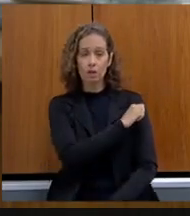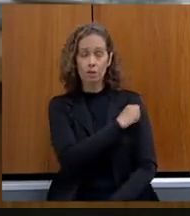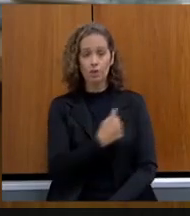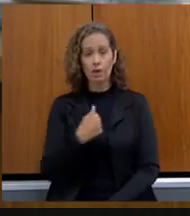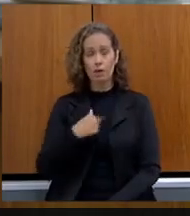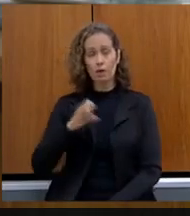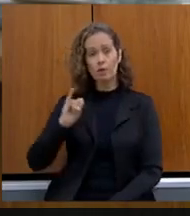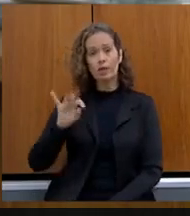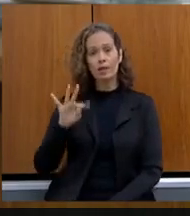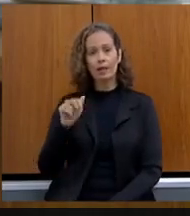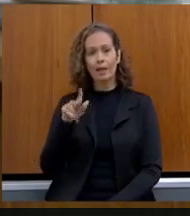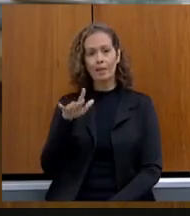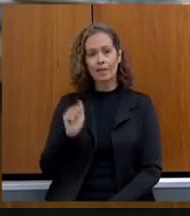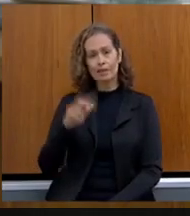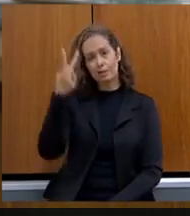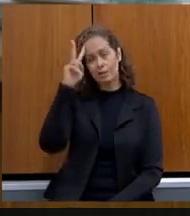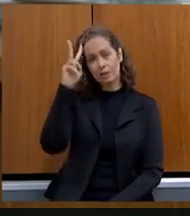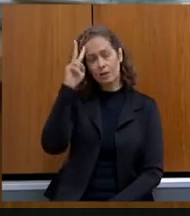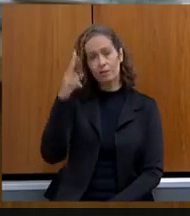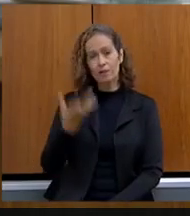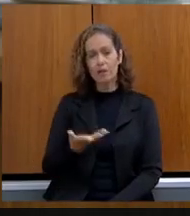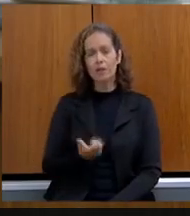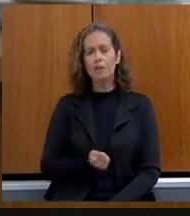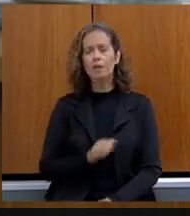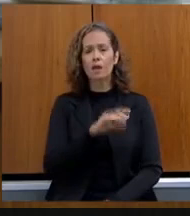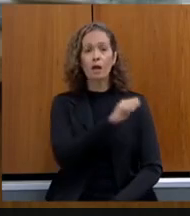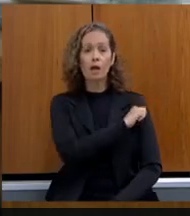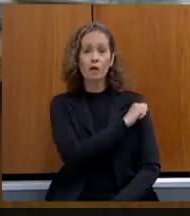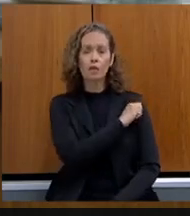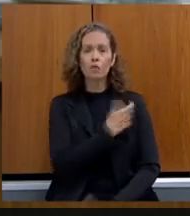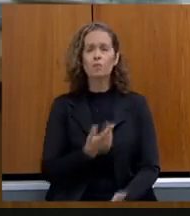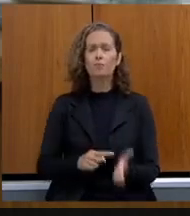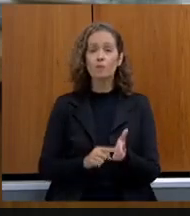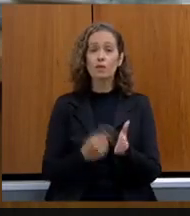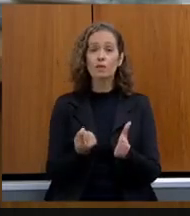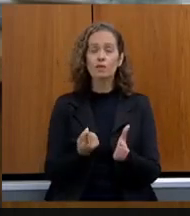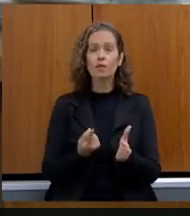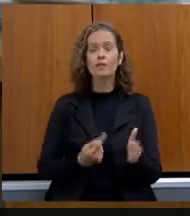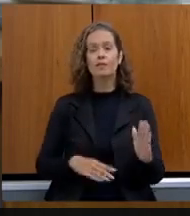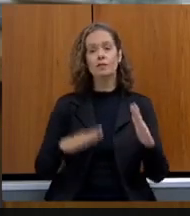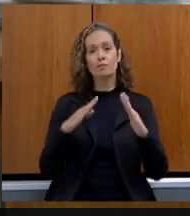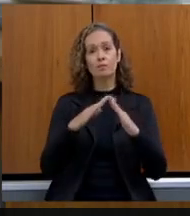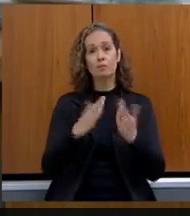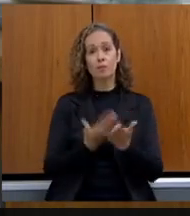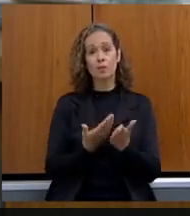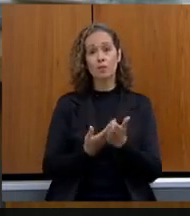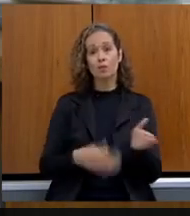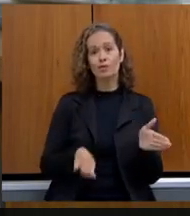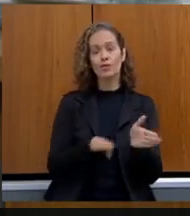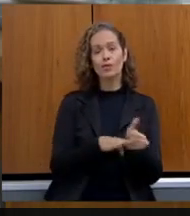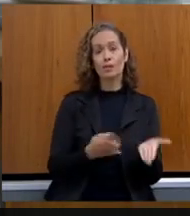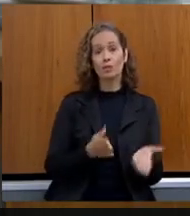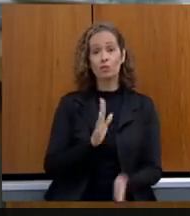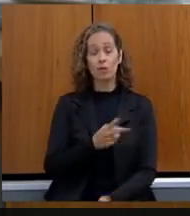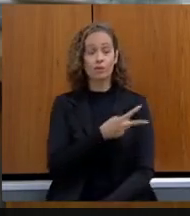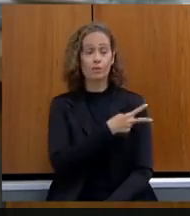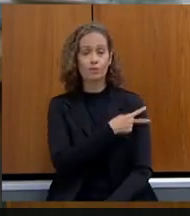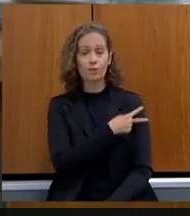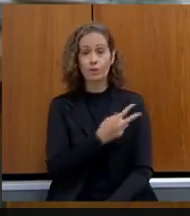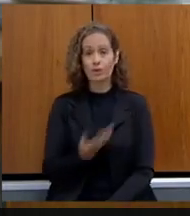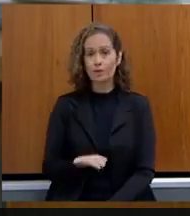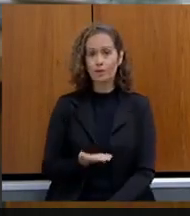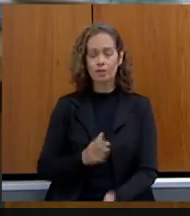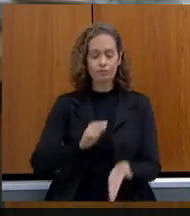segunda-feira Deputado estudante que chegando pela primeira vez na escola já no segundo ano bom né esse estudante